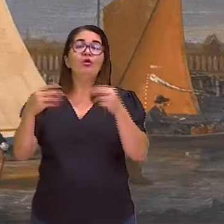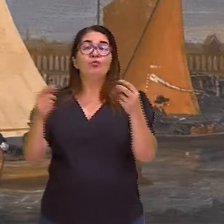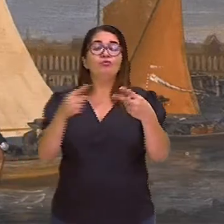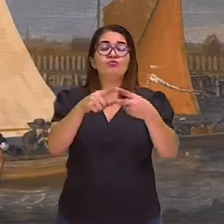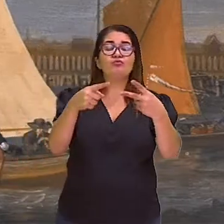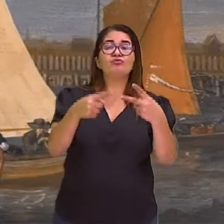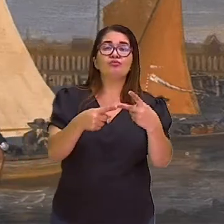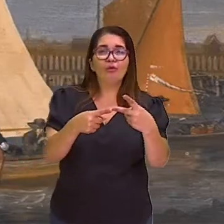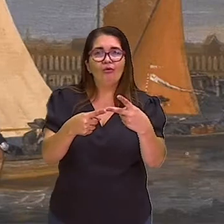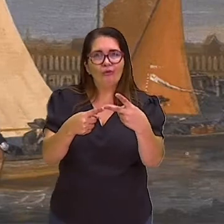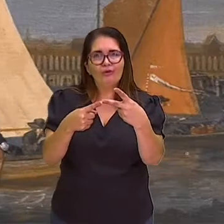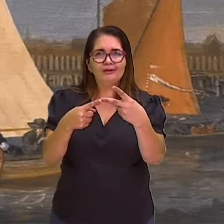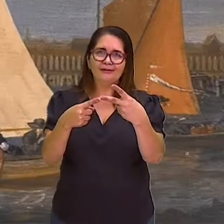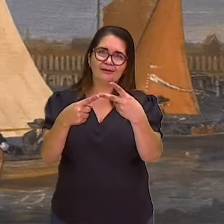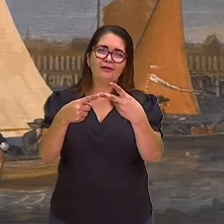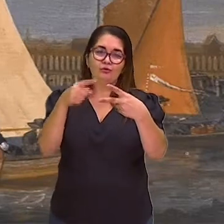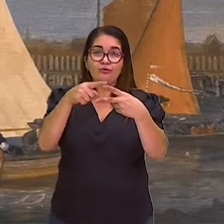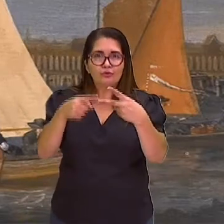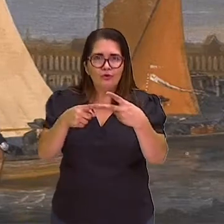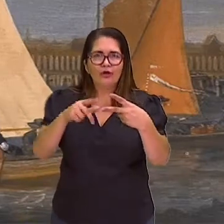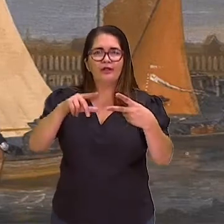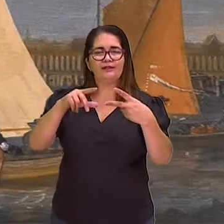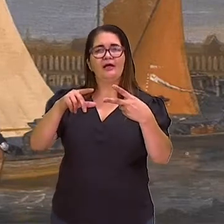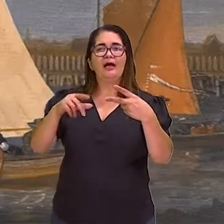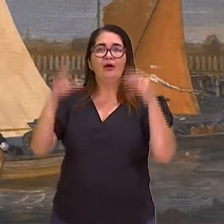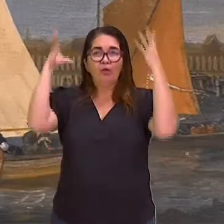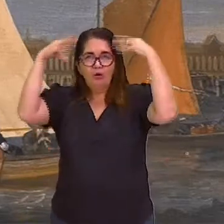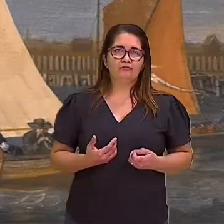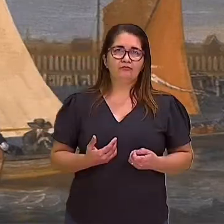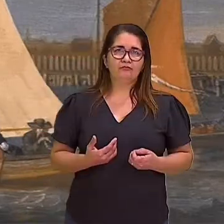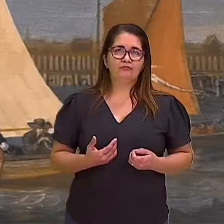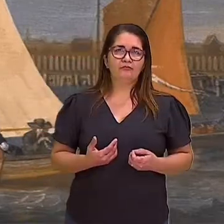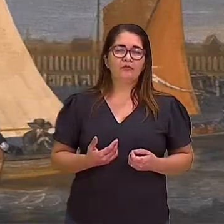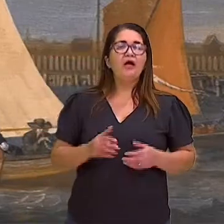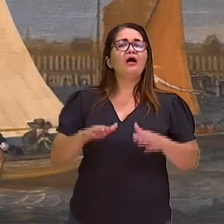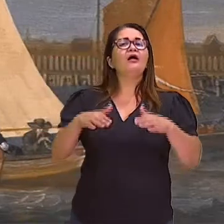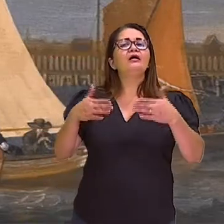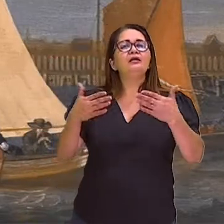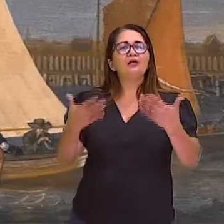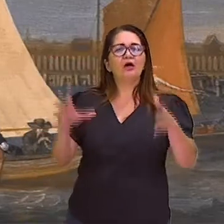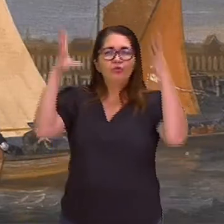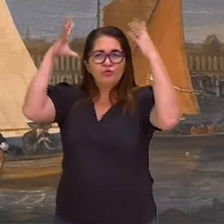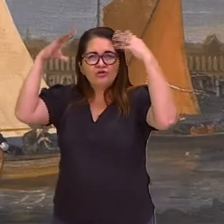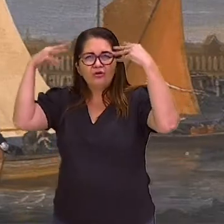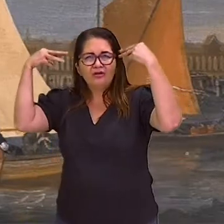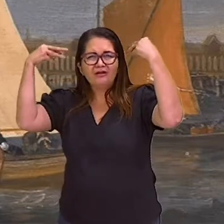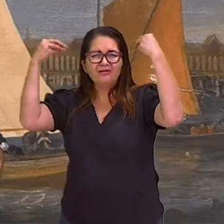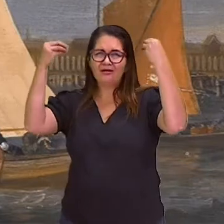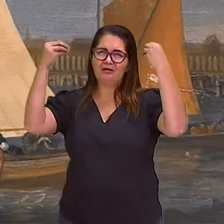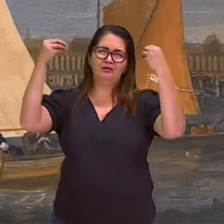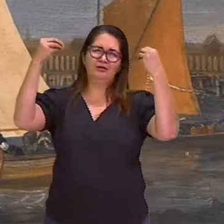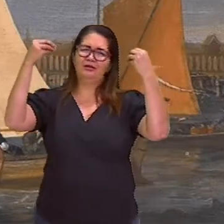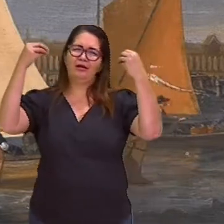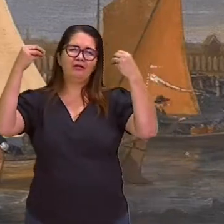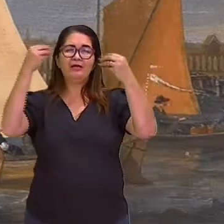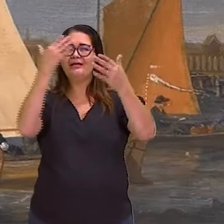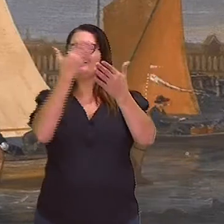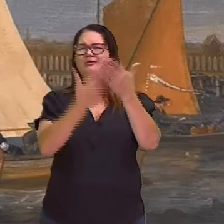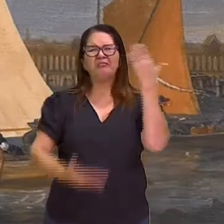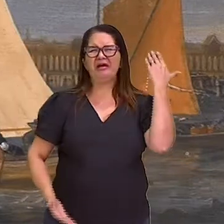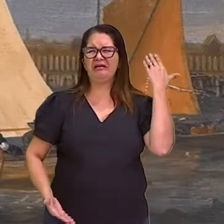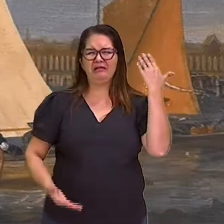governados pelo mesmo rei. Não tem como desassociar as coisas. Assim, os holandeses acabaram sendo excluídos do